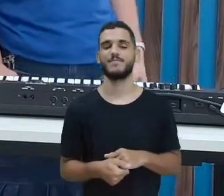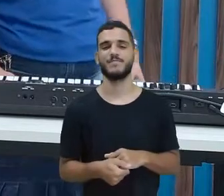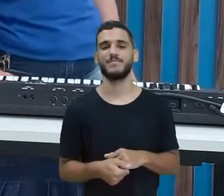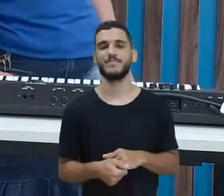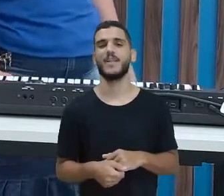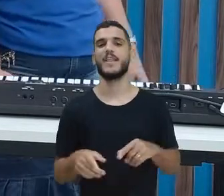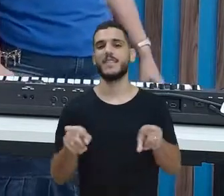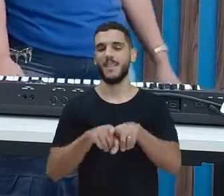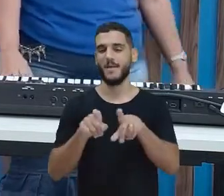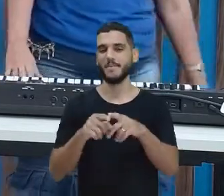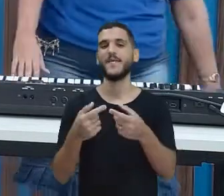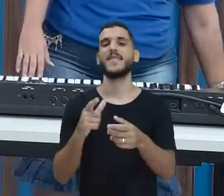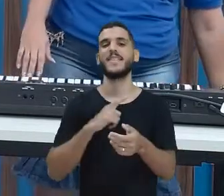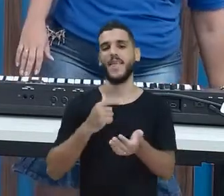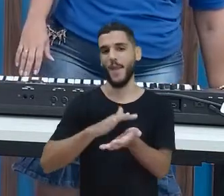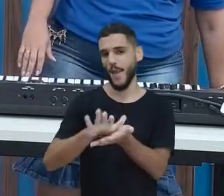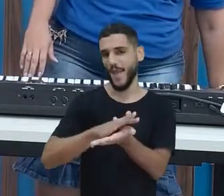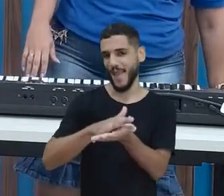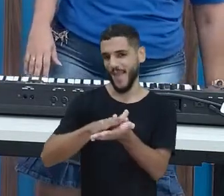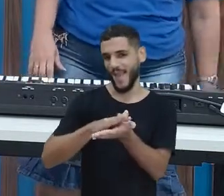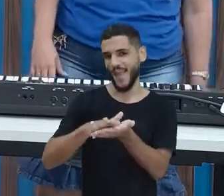vou, ó, cantar!